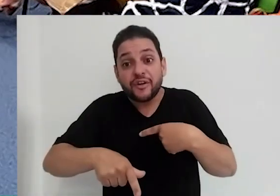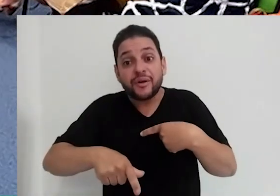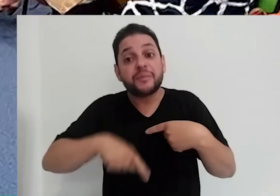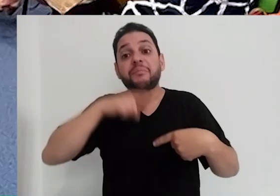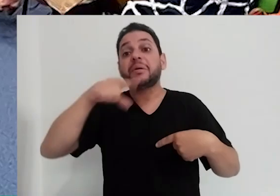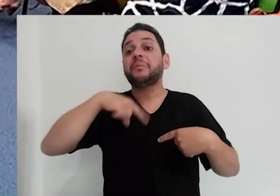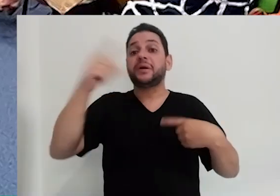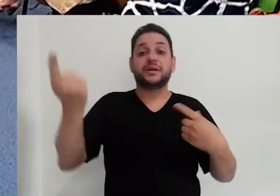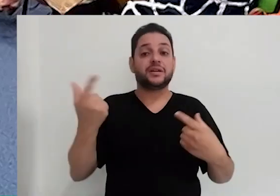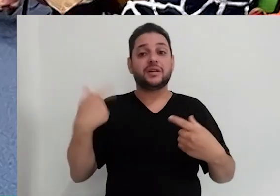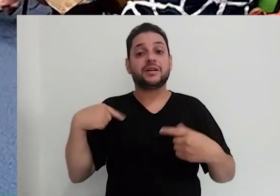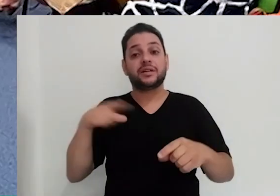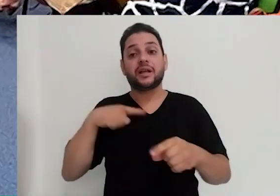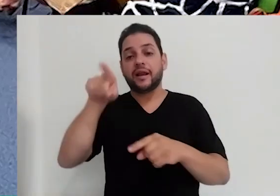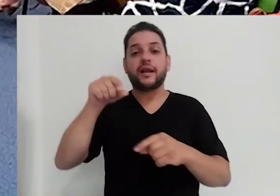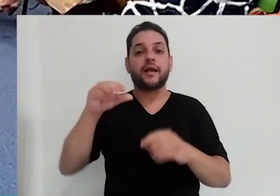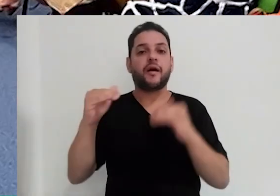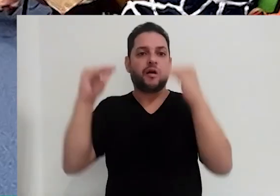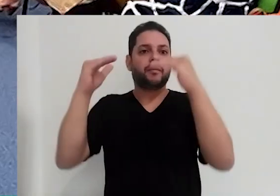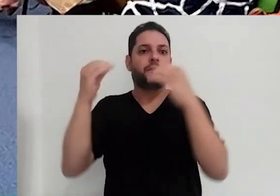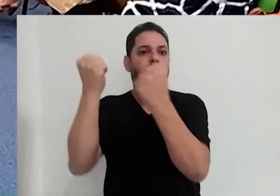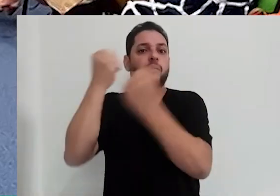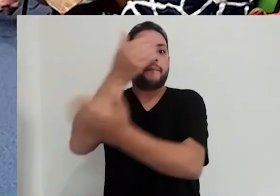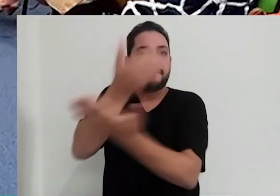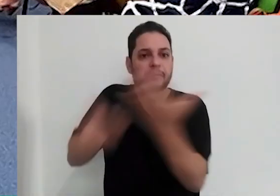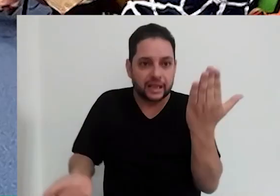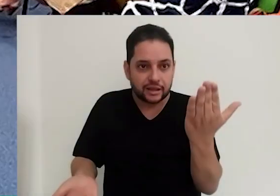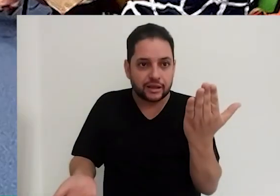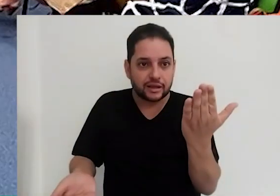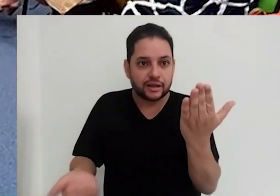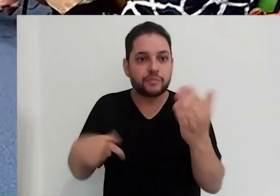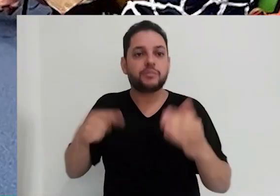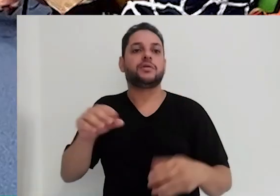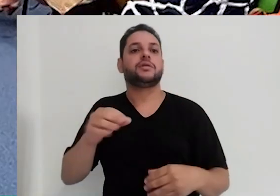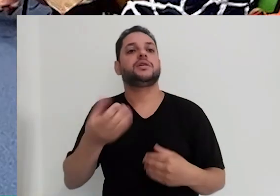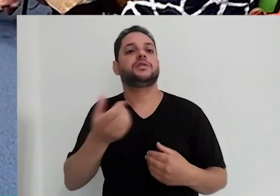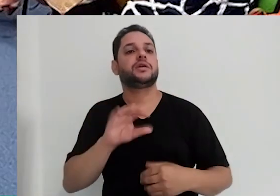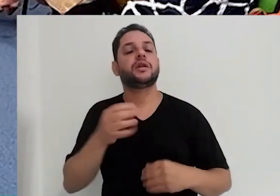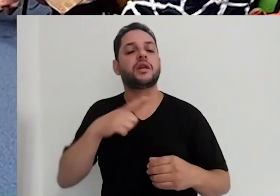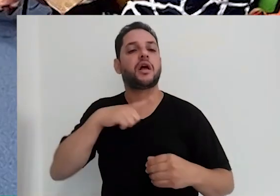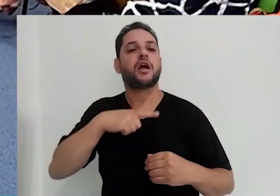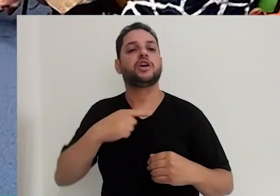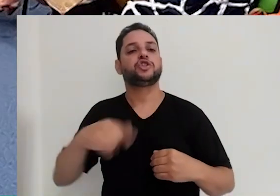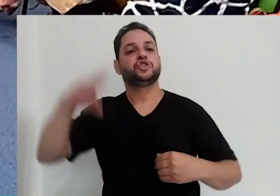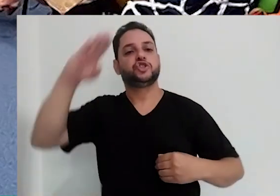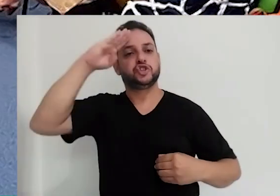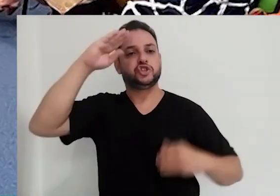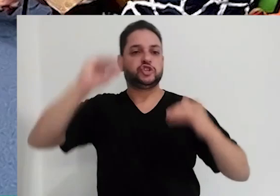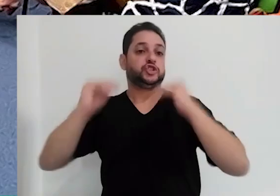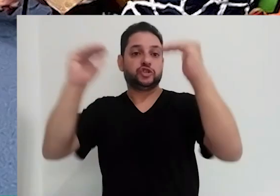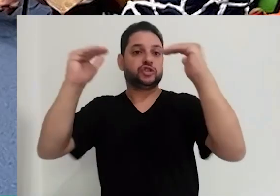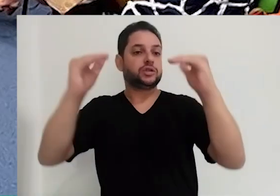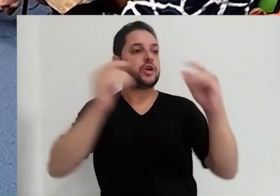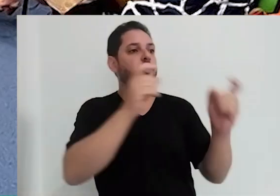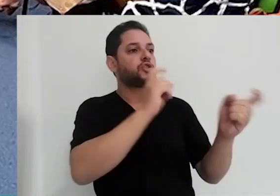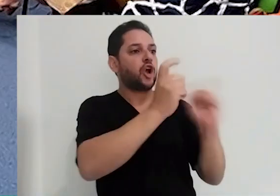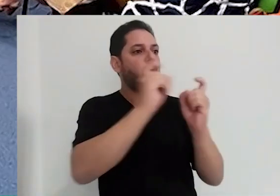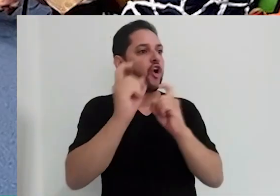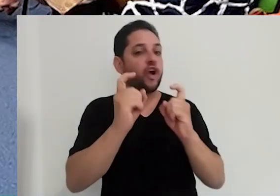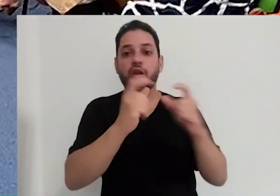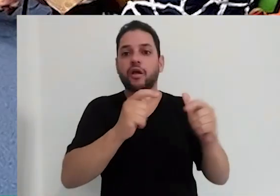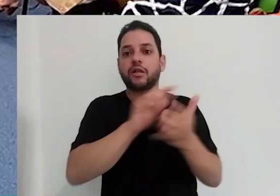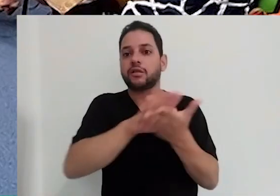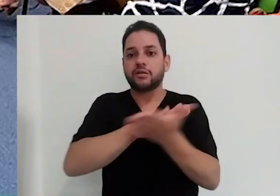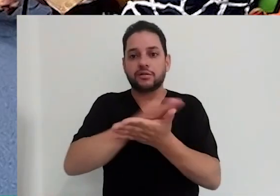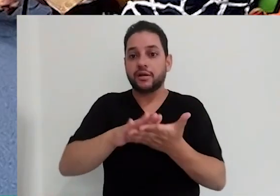elas perdessem esse poder que é dado pela patente eu não vi essa discussão ilegal em lugar nenhum não cabe a mim começar porque eu não sou